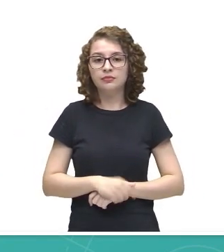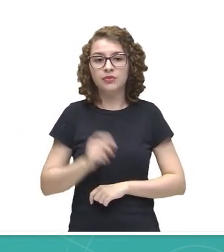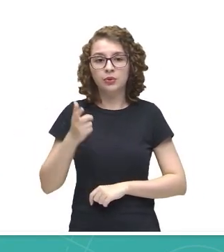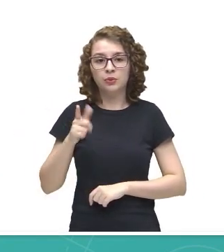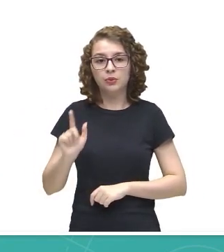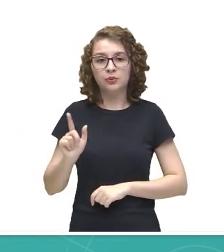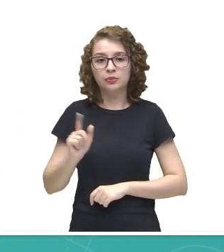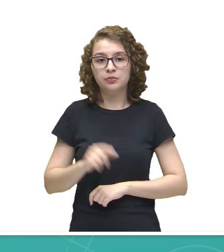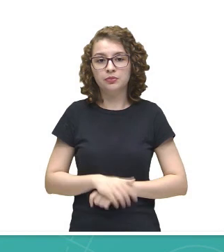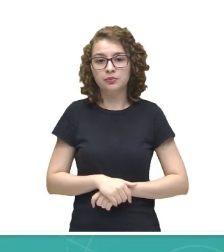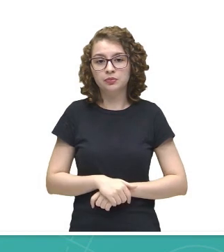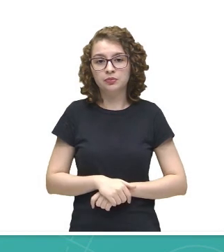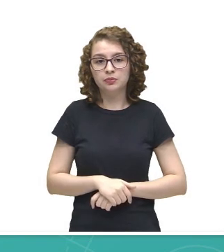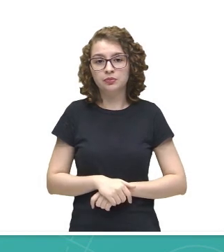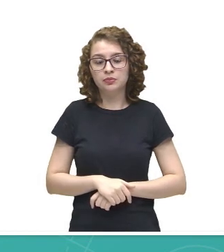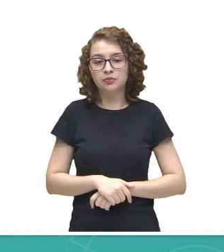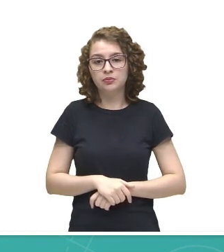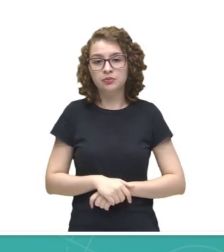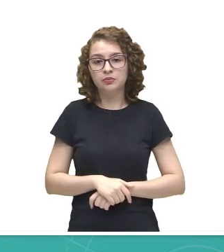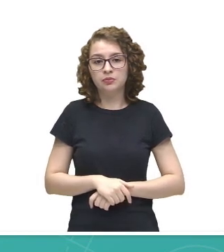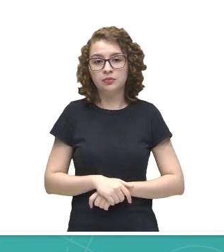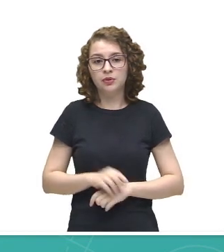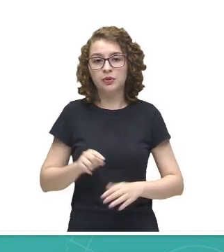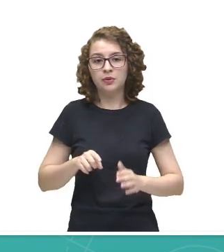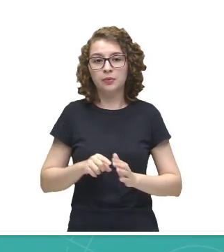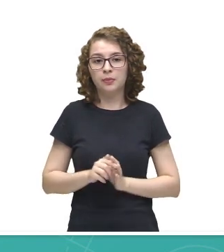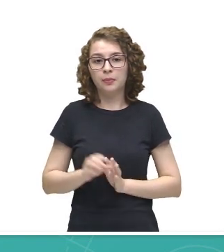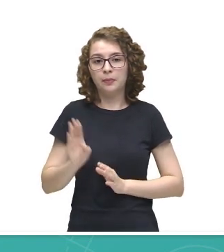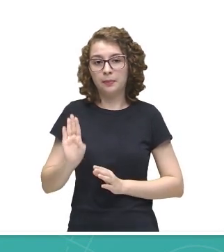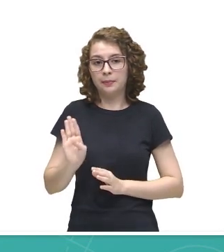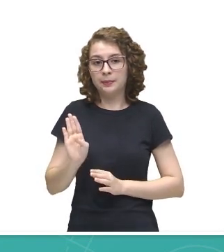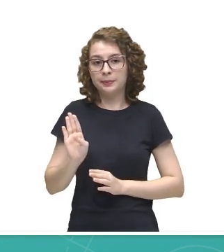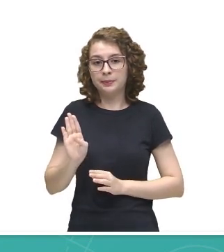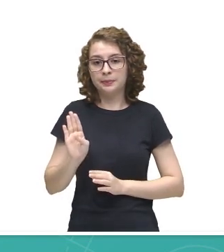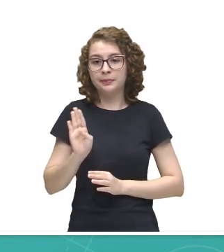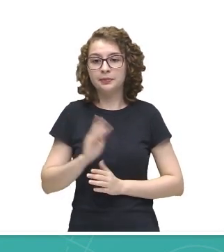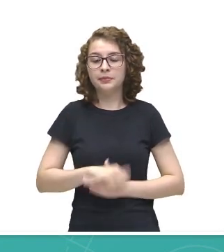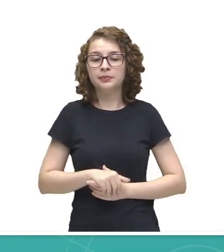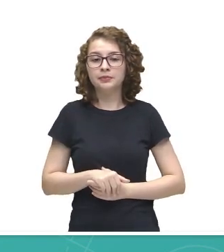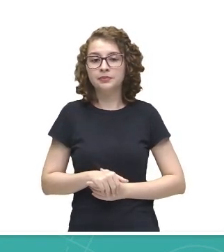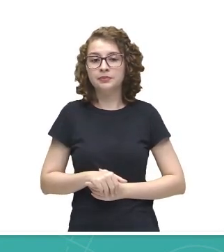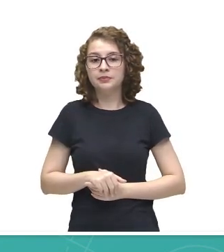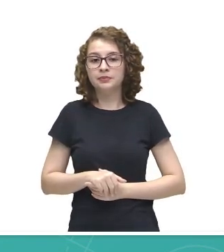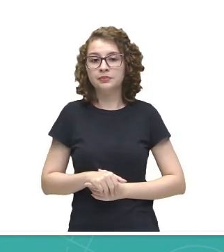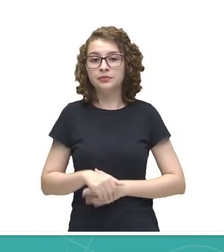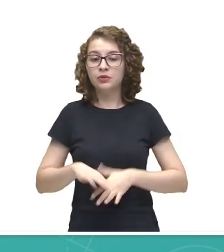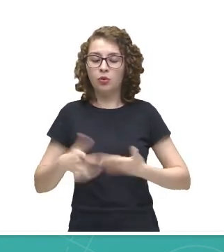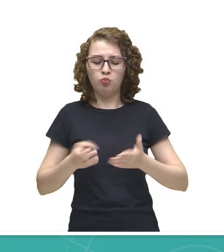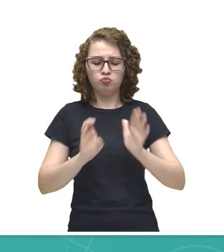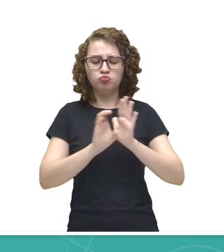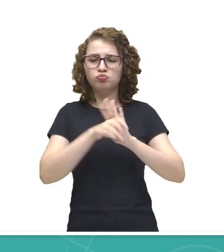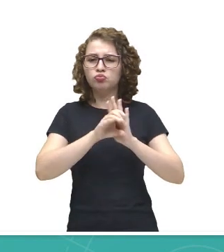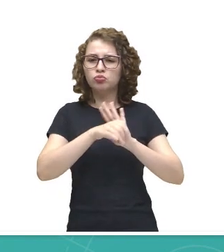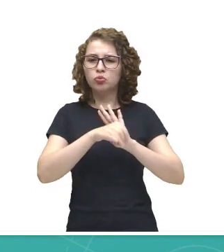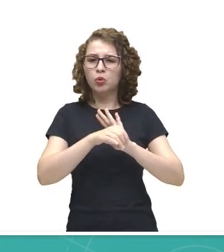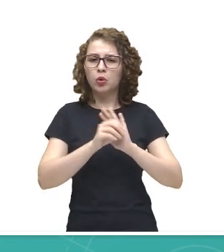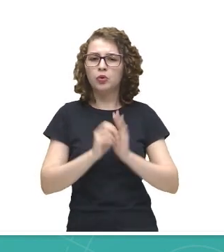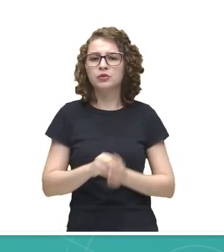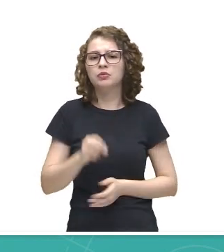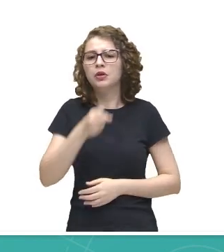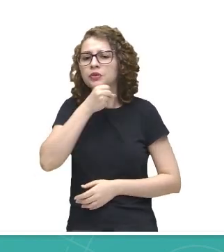Prosseguindo, vamos lá agora para o gabarito da questão B. Vamos lá. Então, eu perguntei para vocês o que que